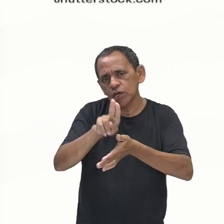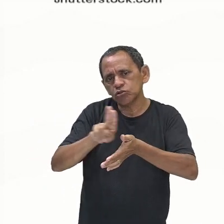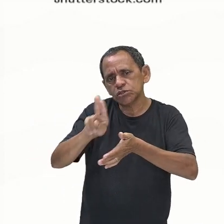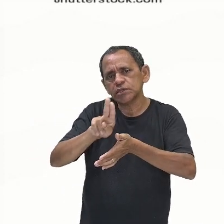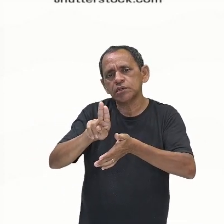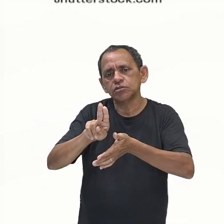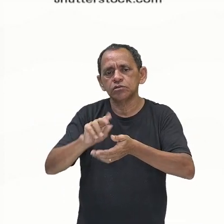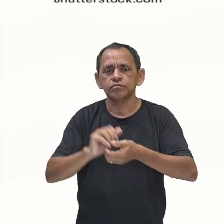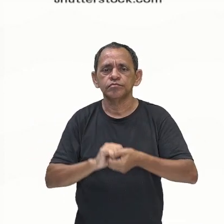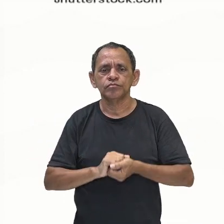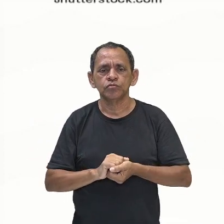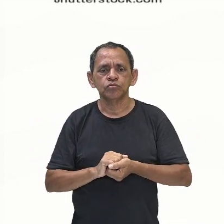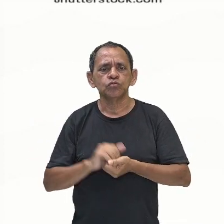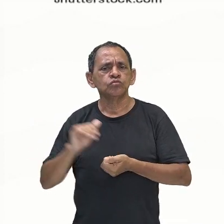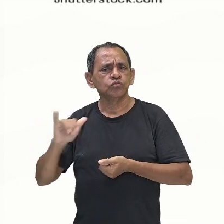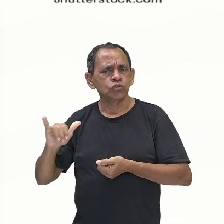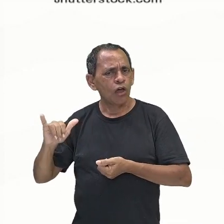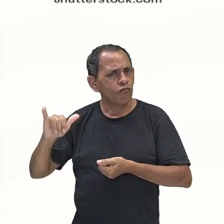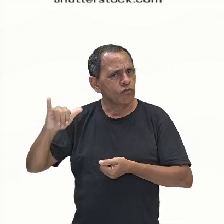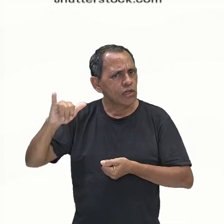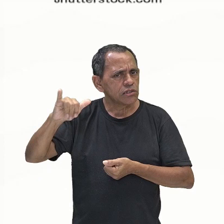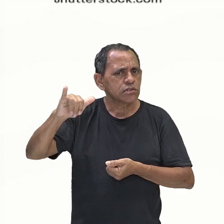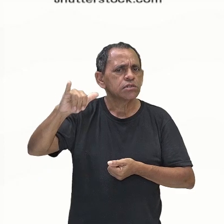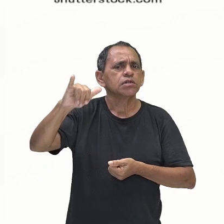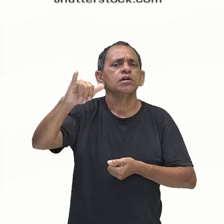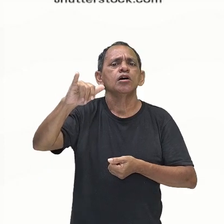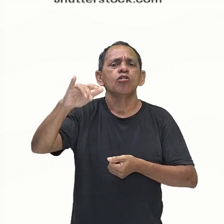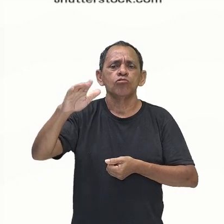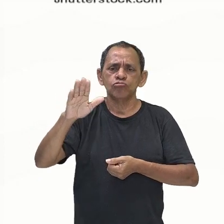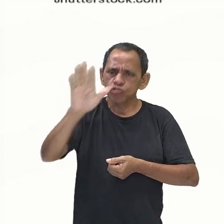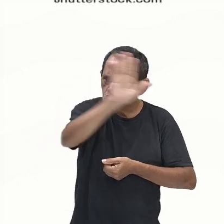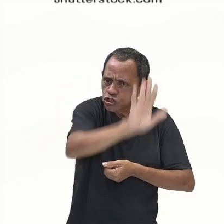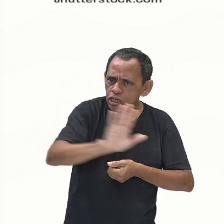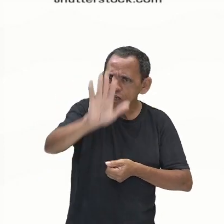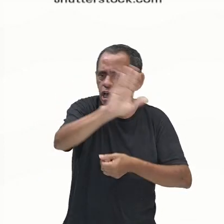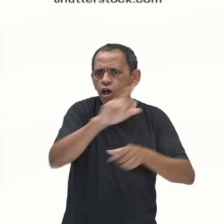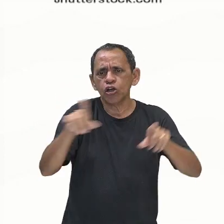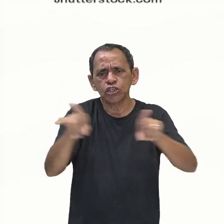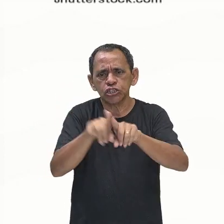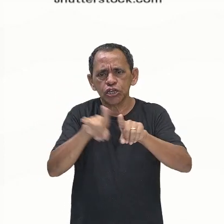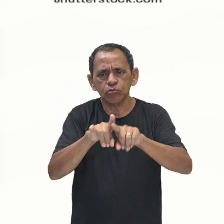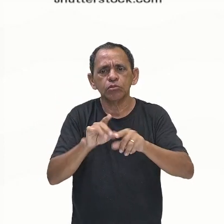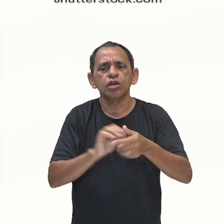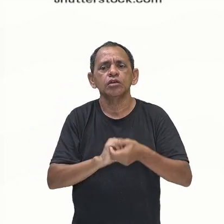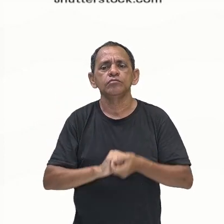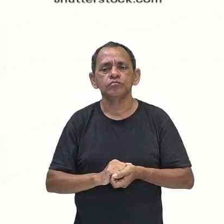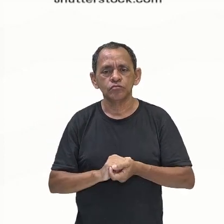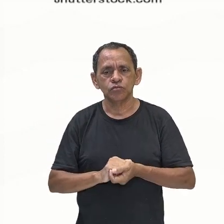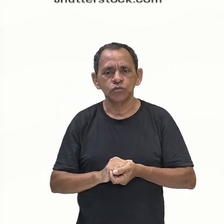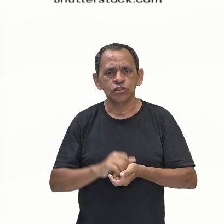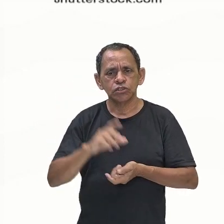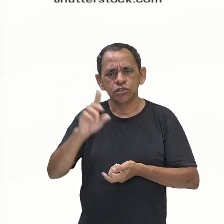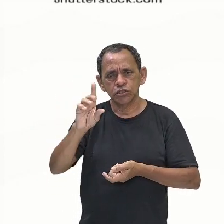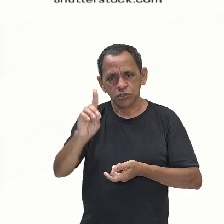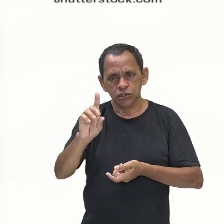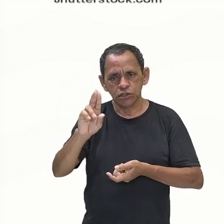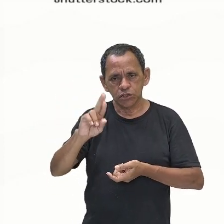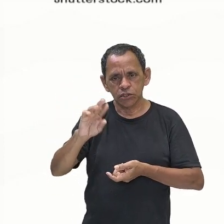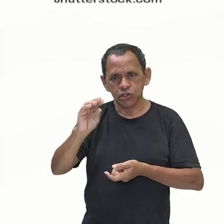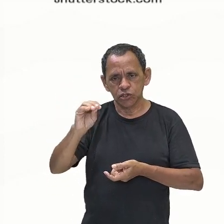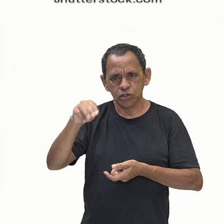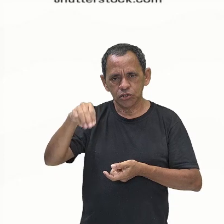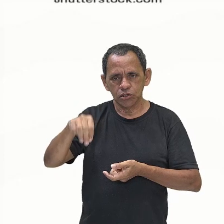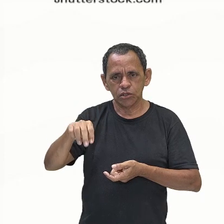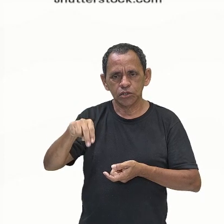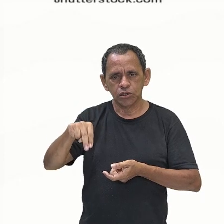comercial, incluindo drones, eu preciso dizer sobre drones, né? Eu sempre falo que é a última das